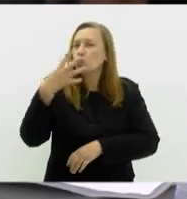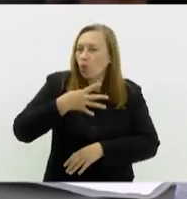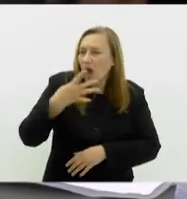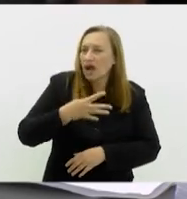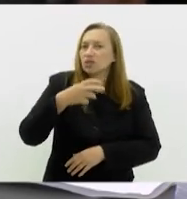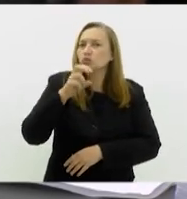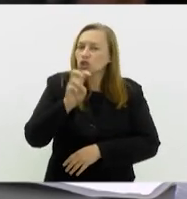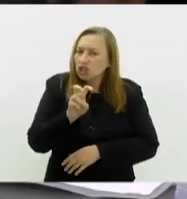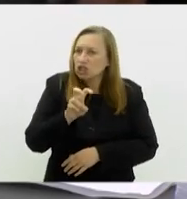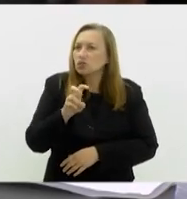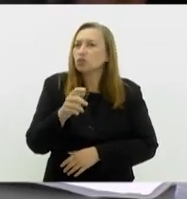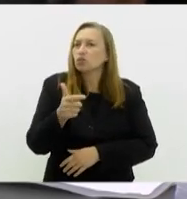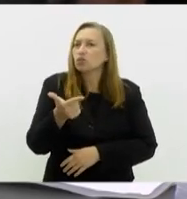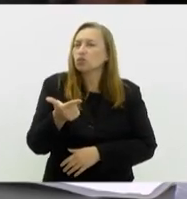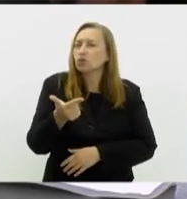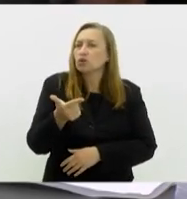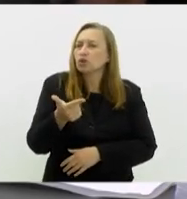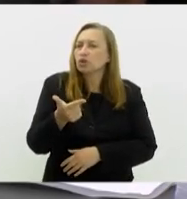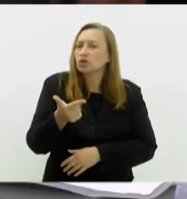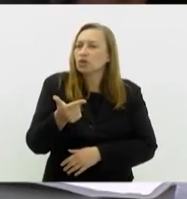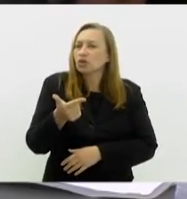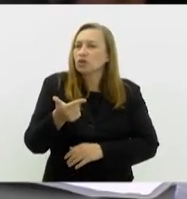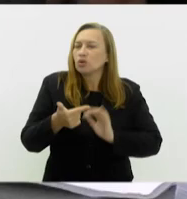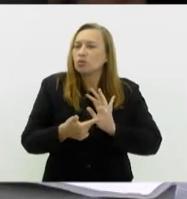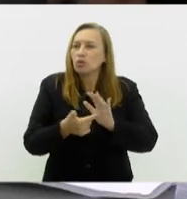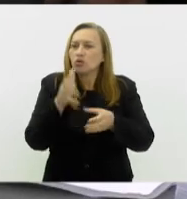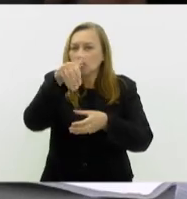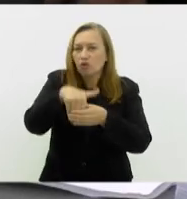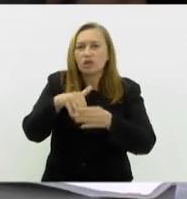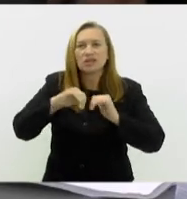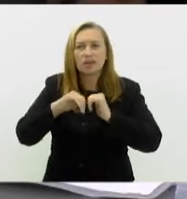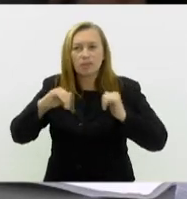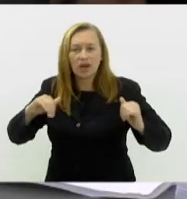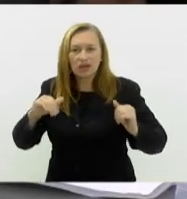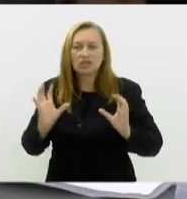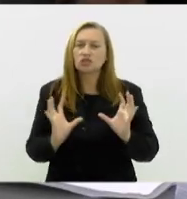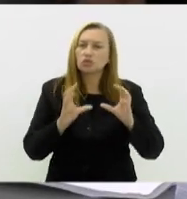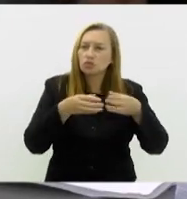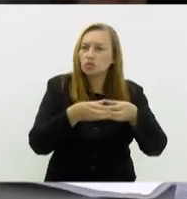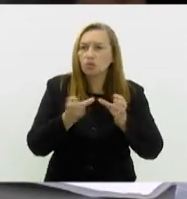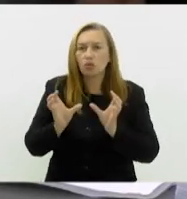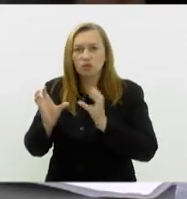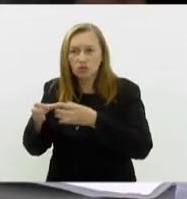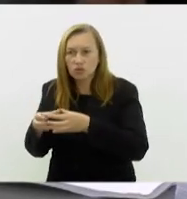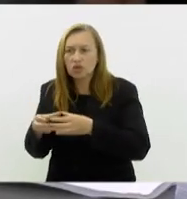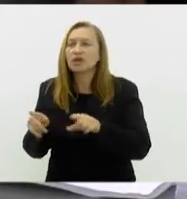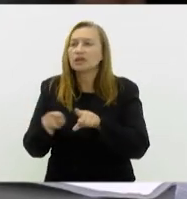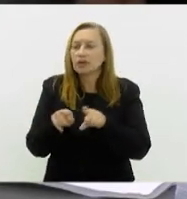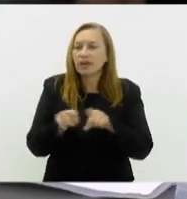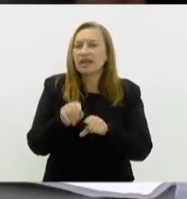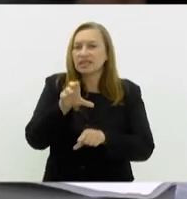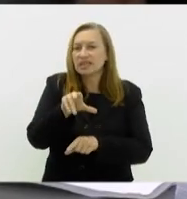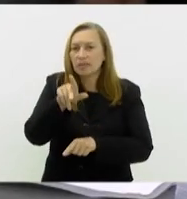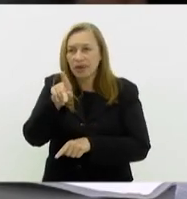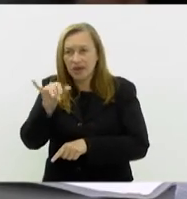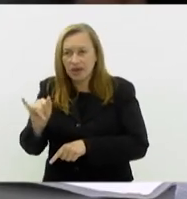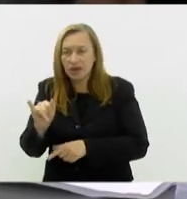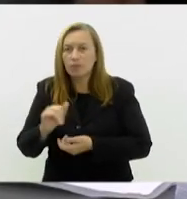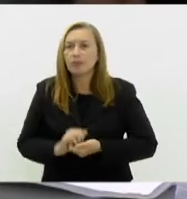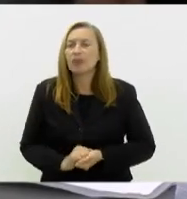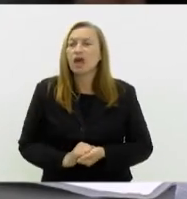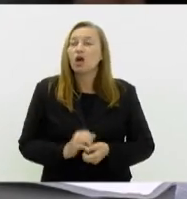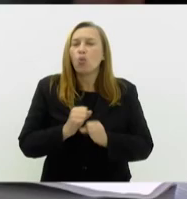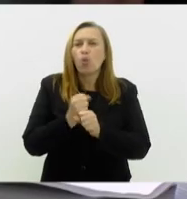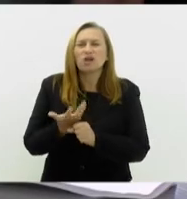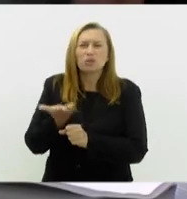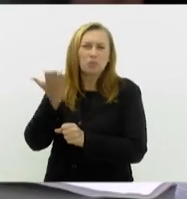Artigo 5º que reporta o voto inseparado das comissões e também da CPI eh ano